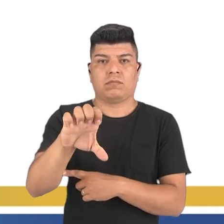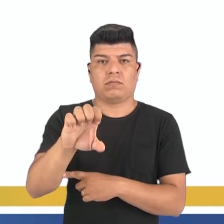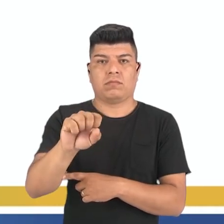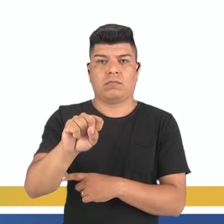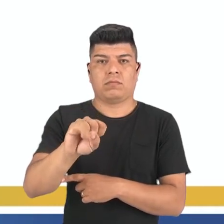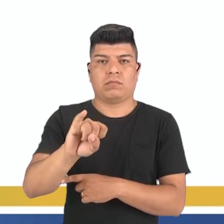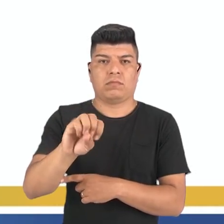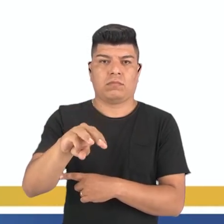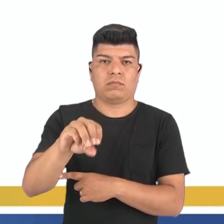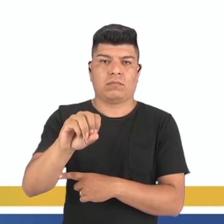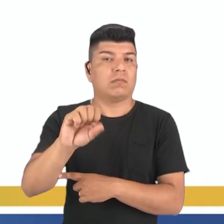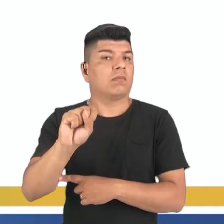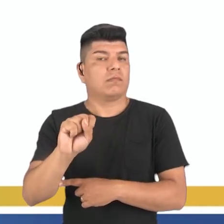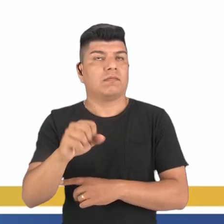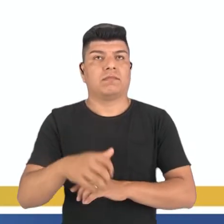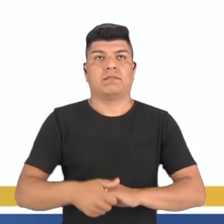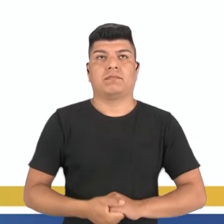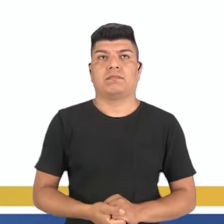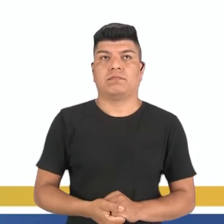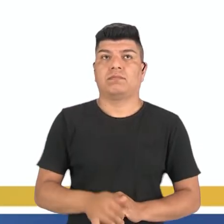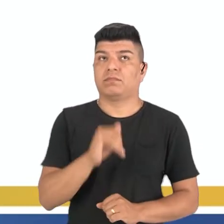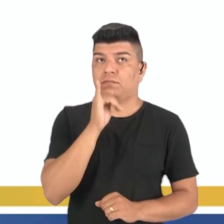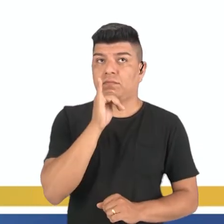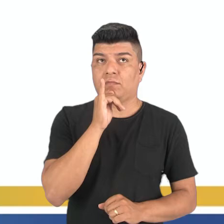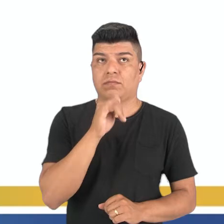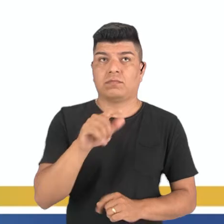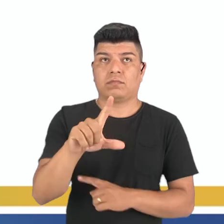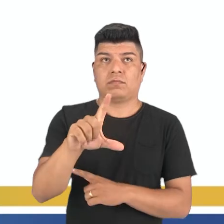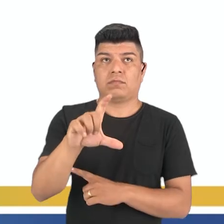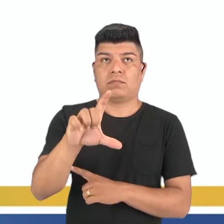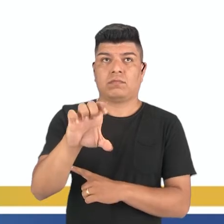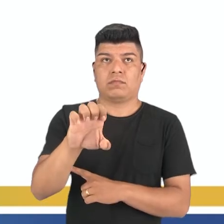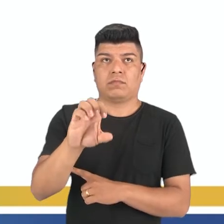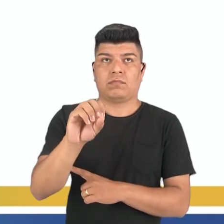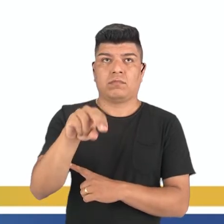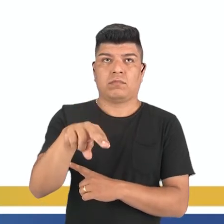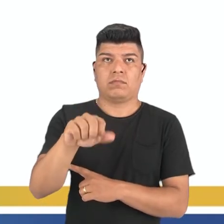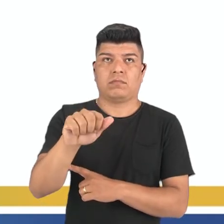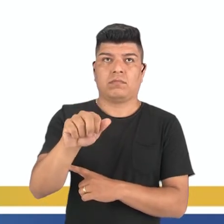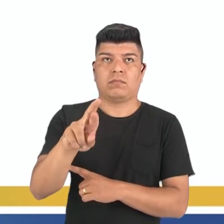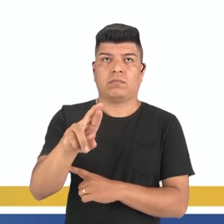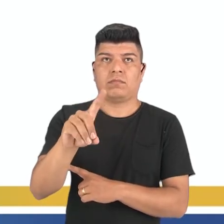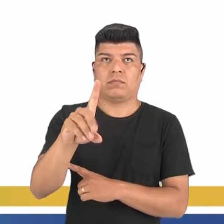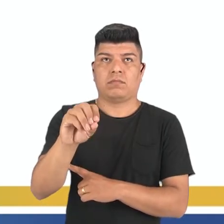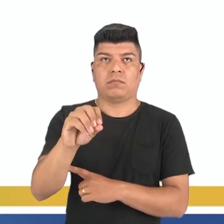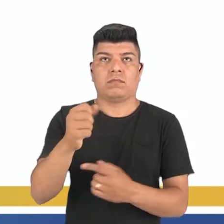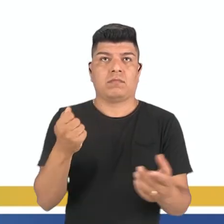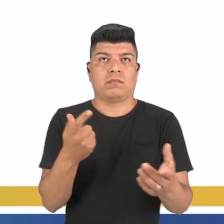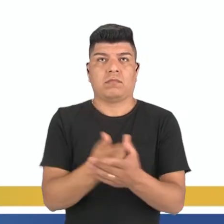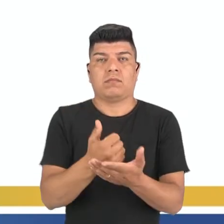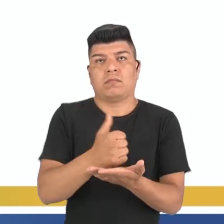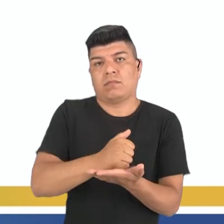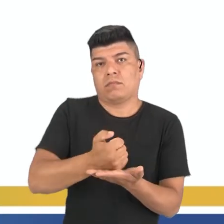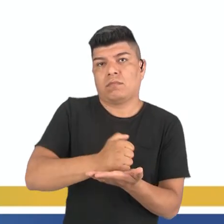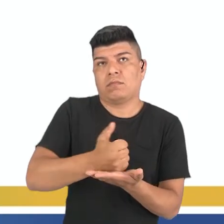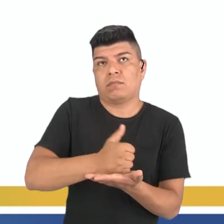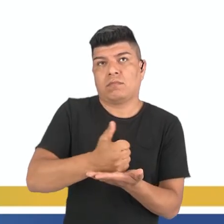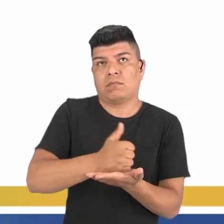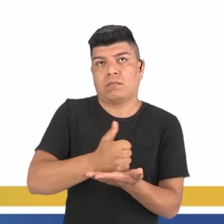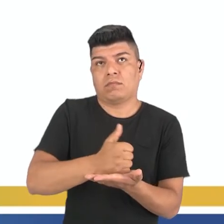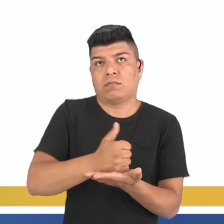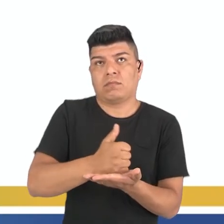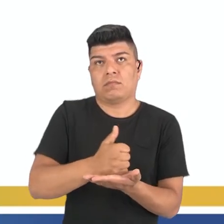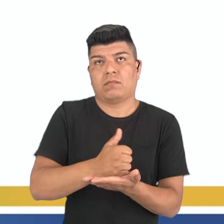bem. Então, por exemplo, aqui, pessoal, Leonardo comprou um videogame em 8 prestações de R$